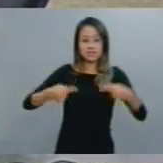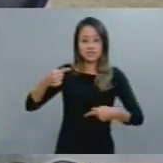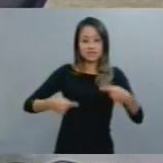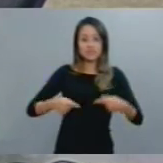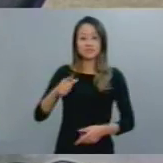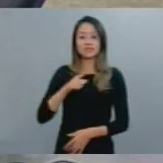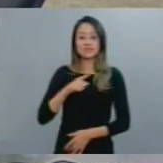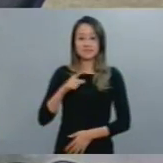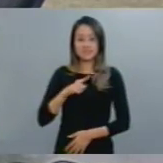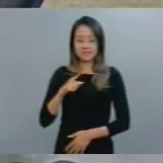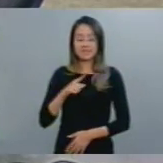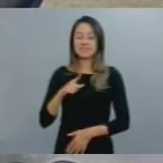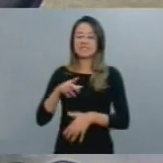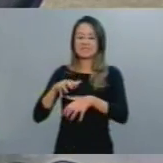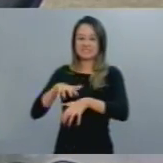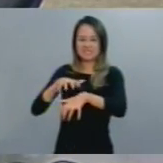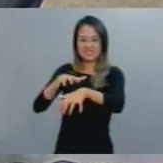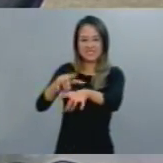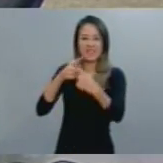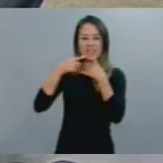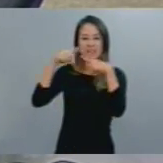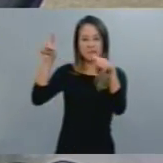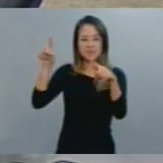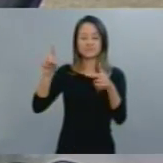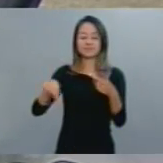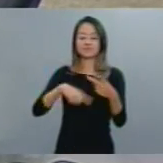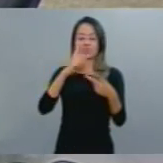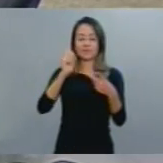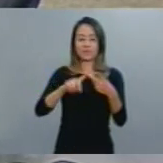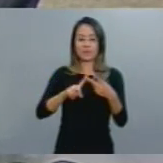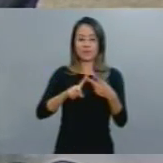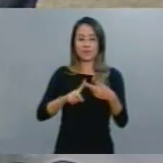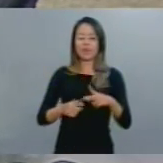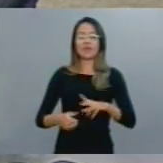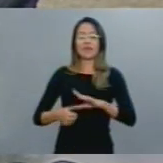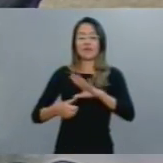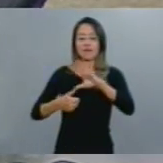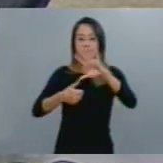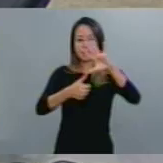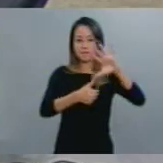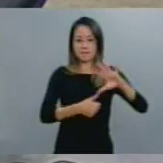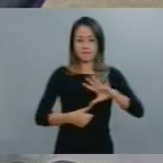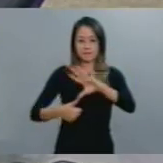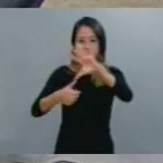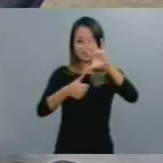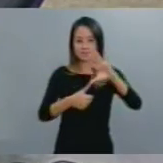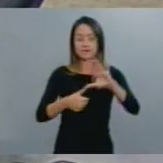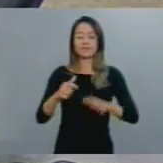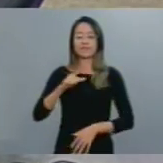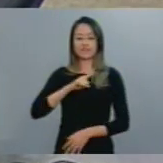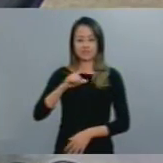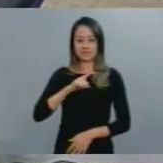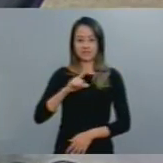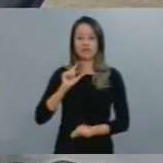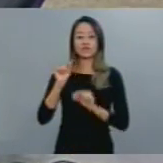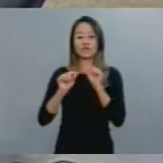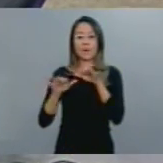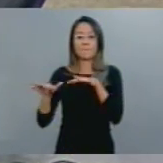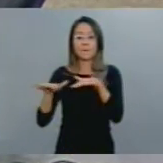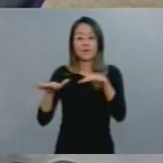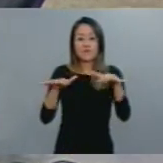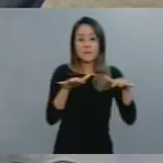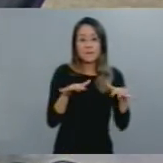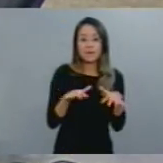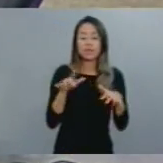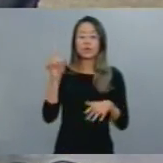guinada à direita. Na América do Norte, nós estamos observando aí o crescimento assombroso da candidatura do